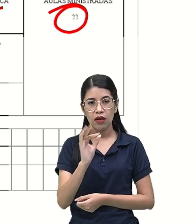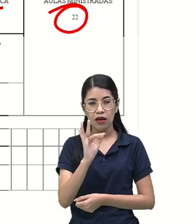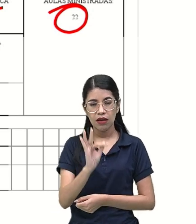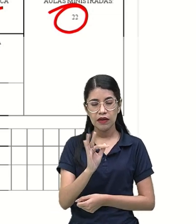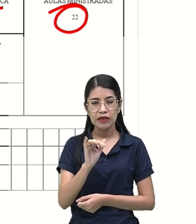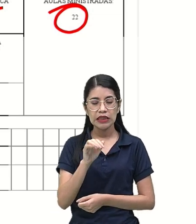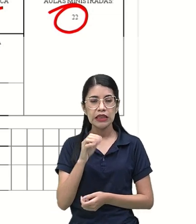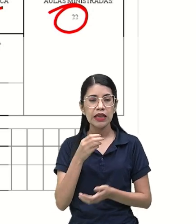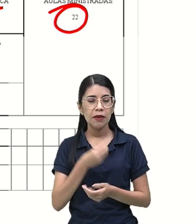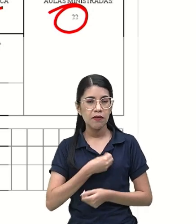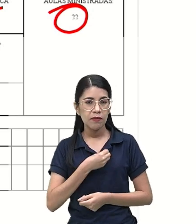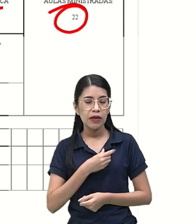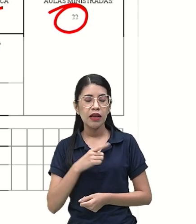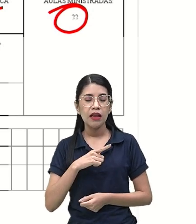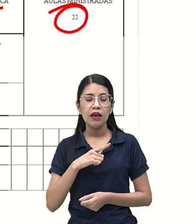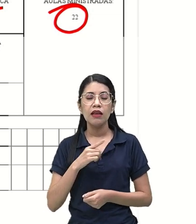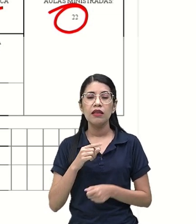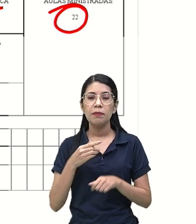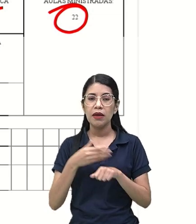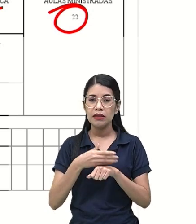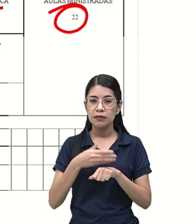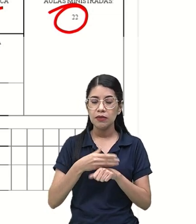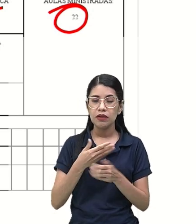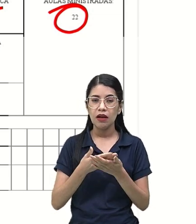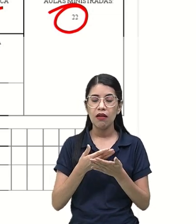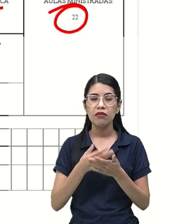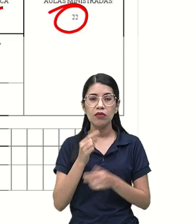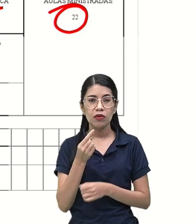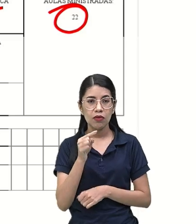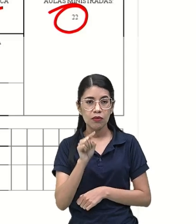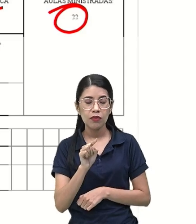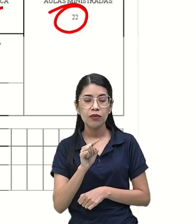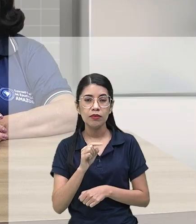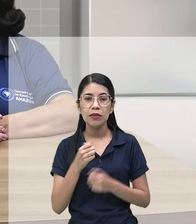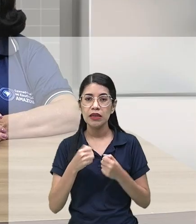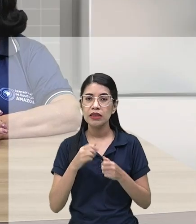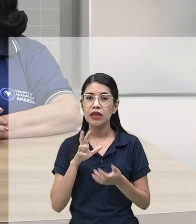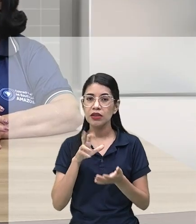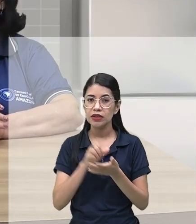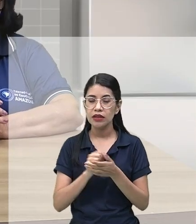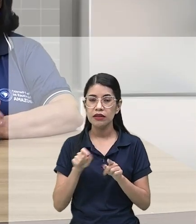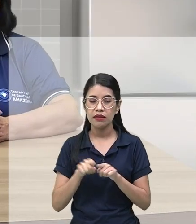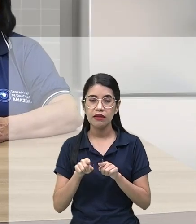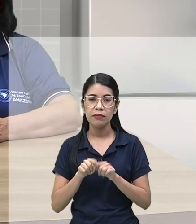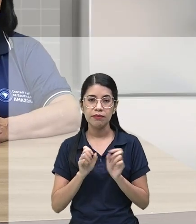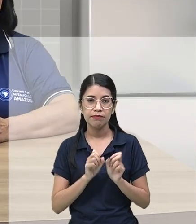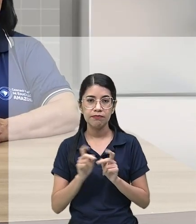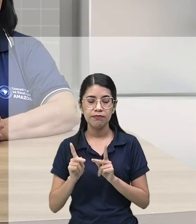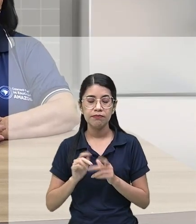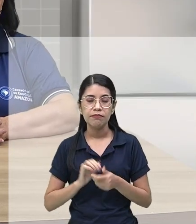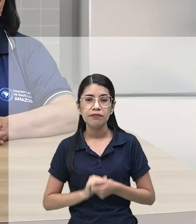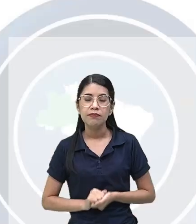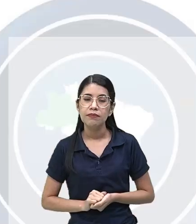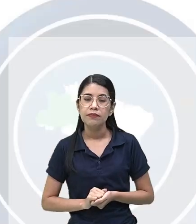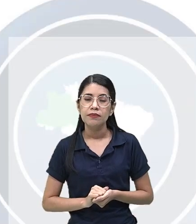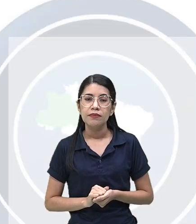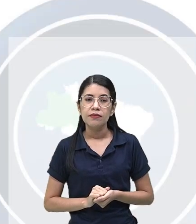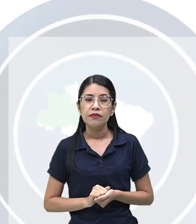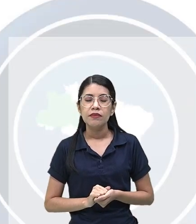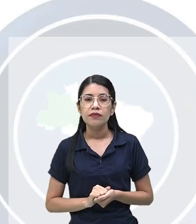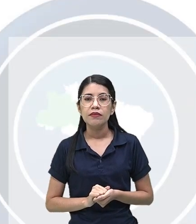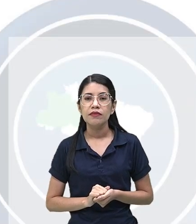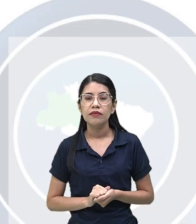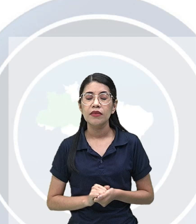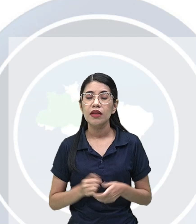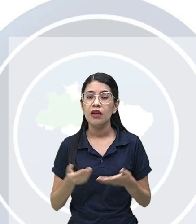somatório de frequência e de falta do aluno durante o mês, tá bom? Vamos para o próximo, Keila? Vamos lá. E aí nós